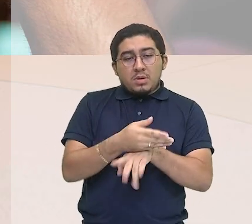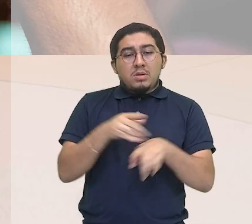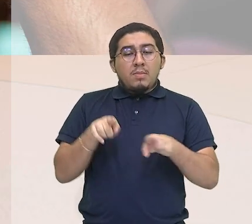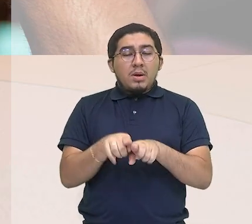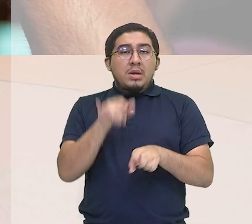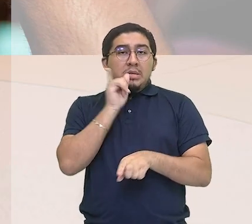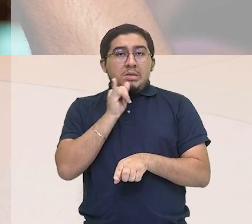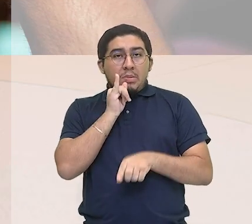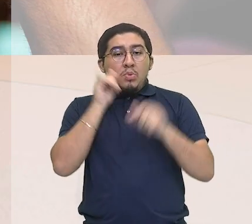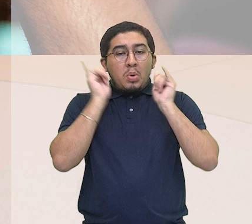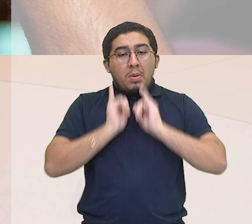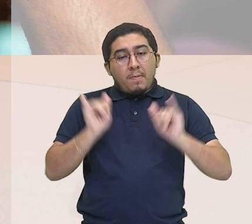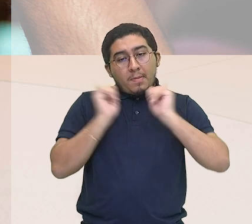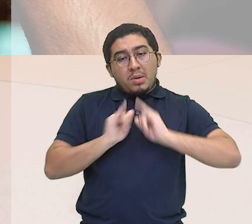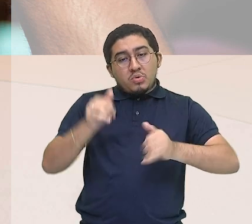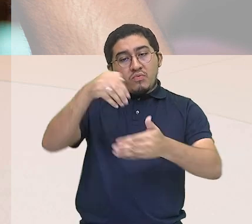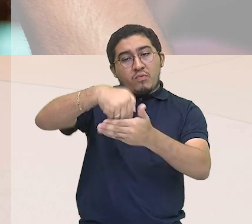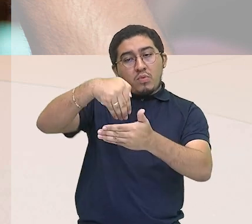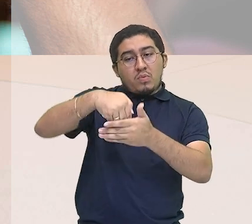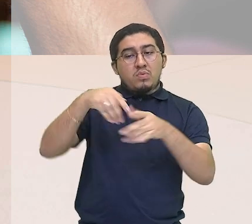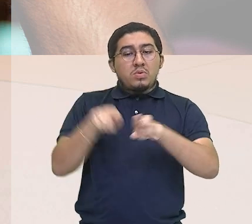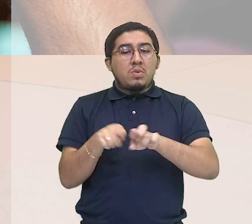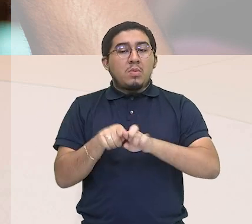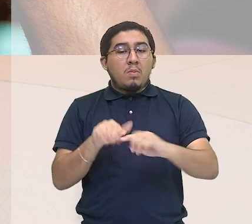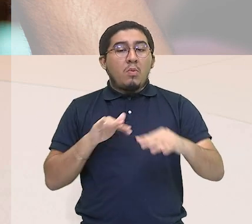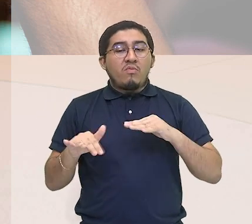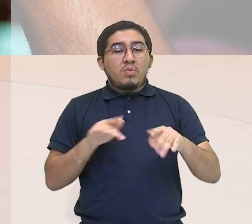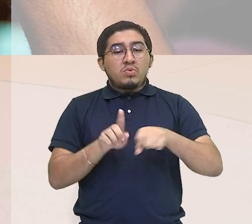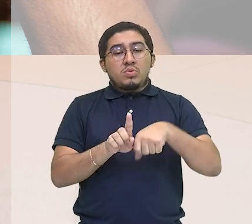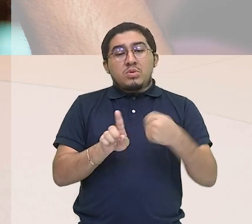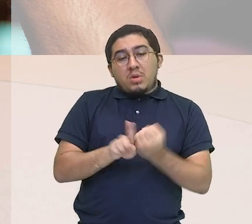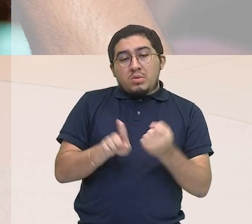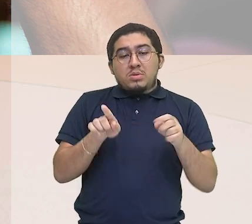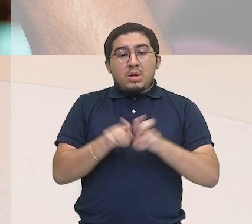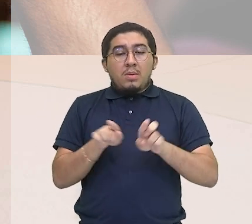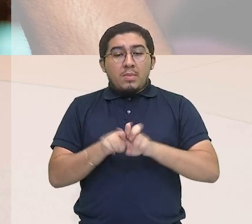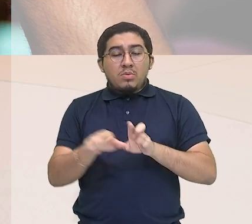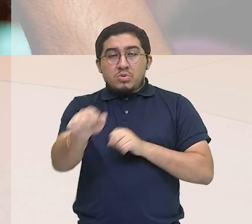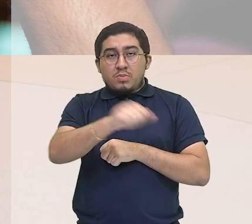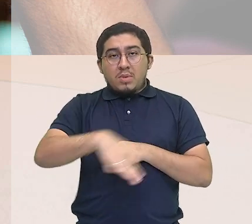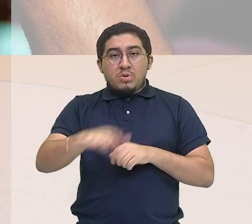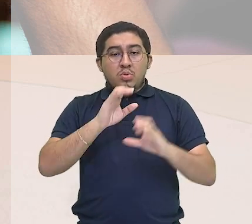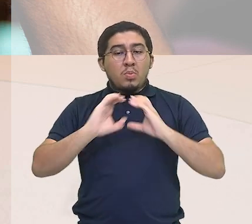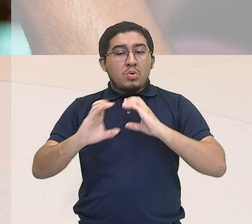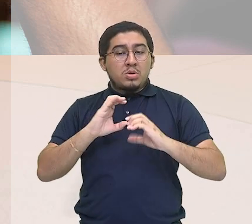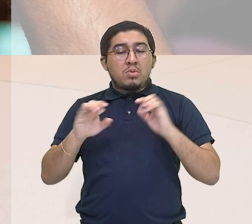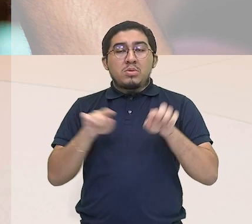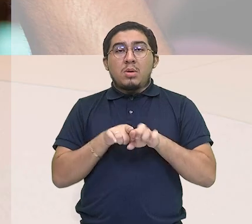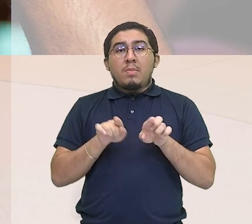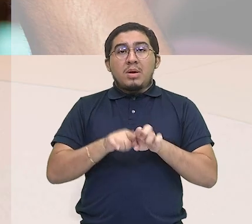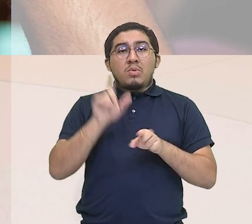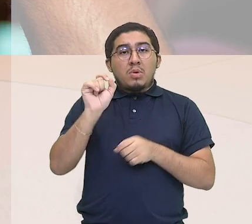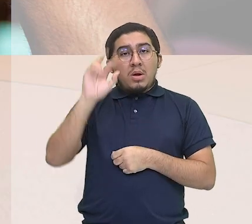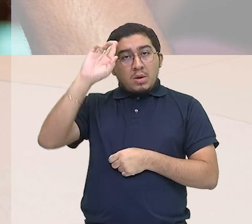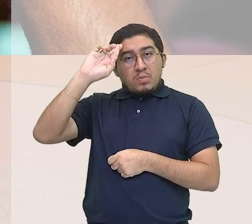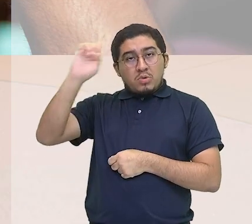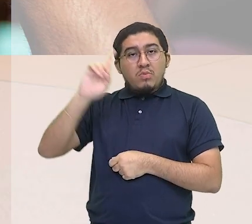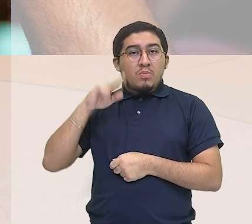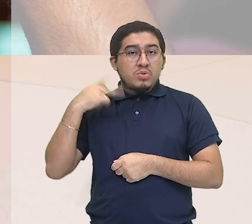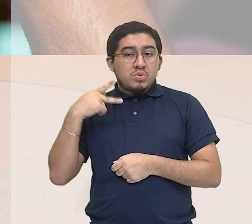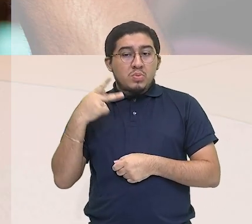por exemplo, campanhas eleitorais, movimentos sociais, redes de comunicação ou